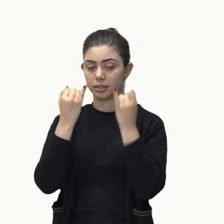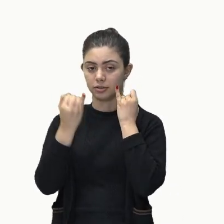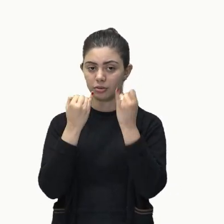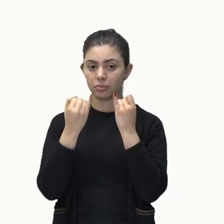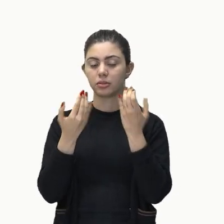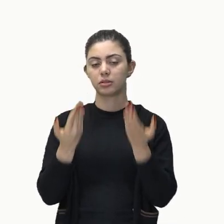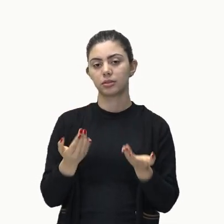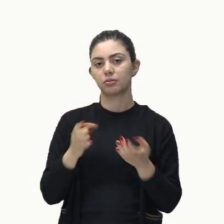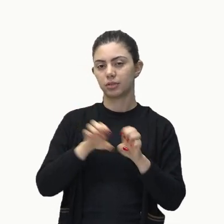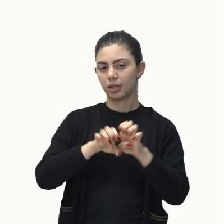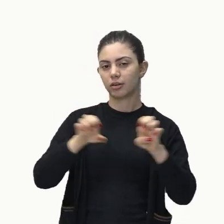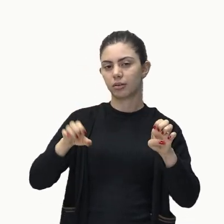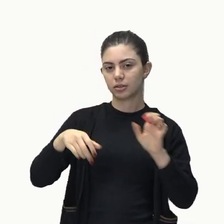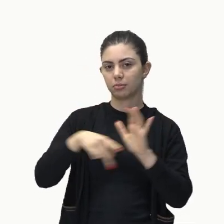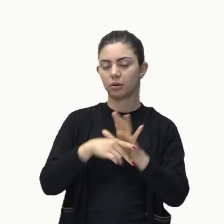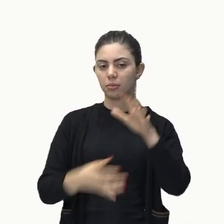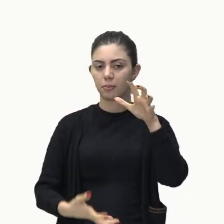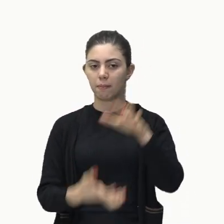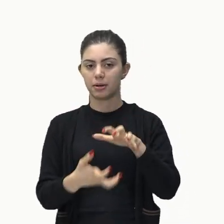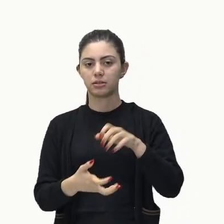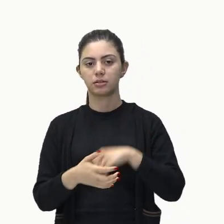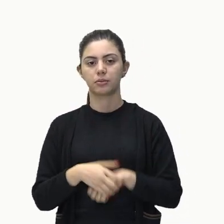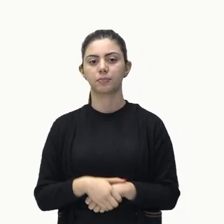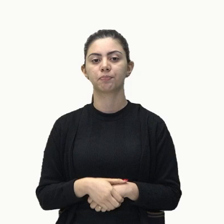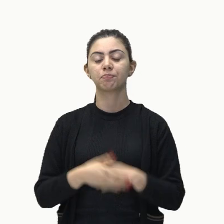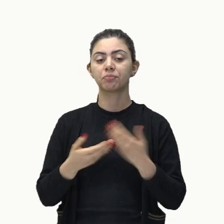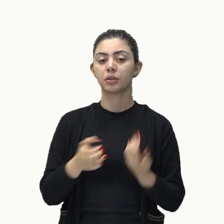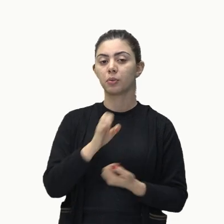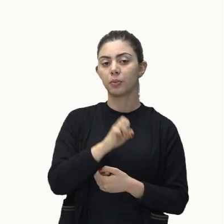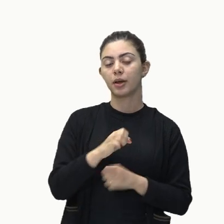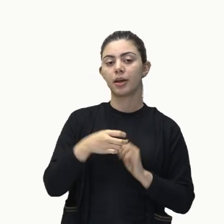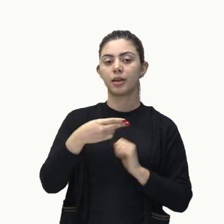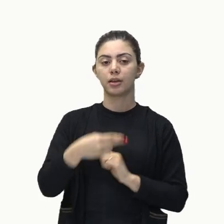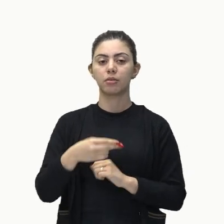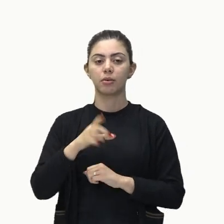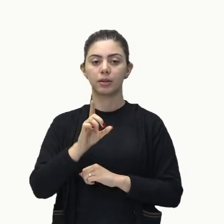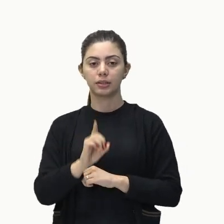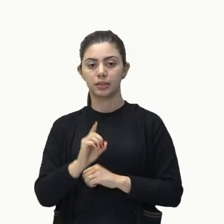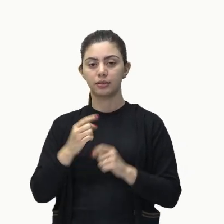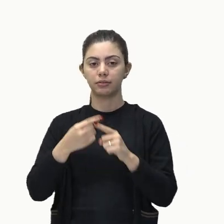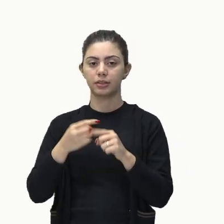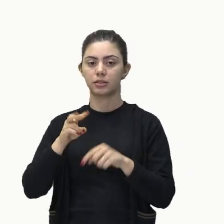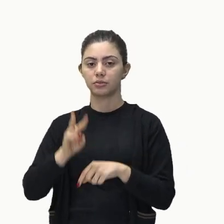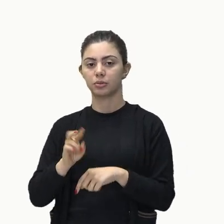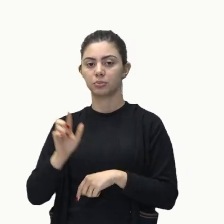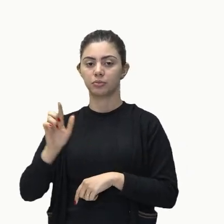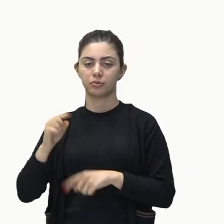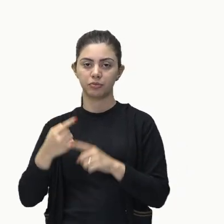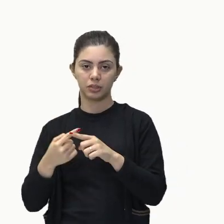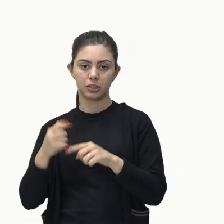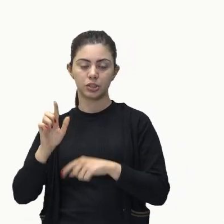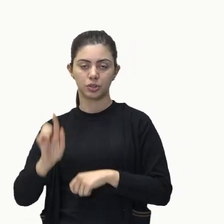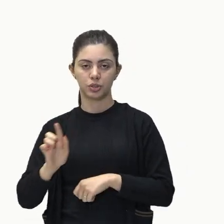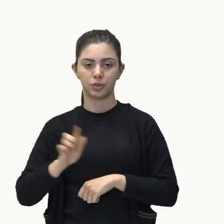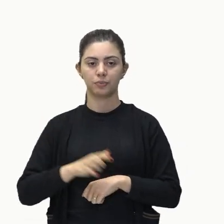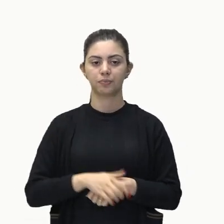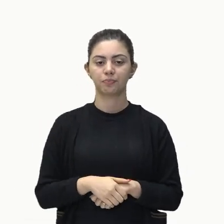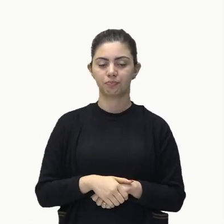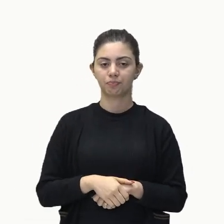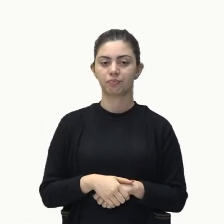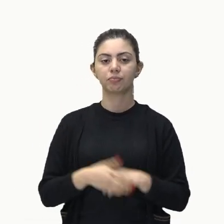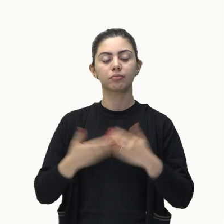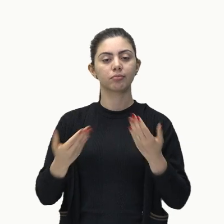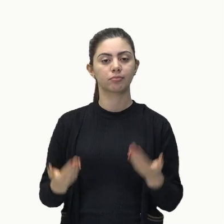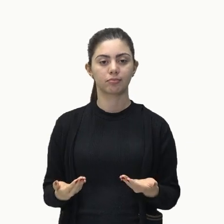a equação que define o empuxo, temos que o empuxo é a densidade do líquido vezes o volume de água deslocado